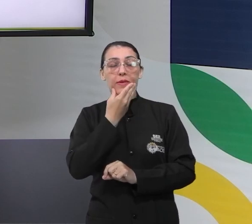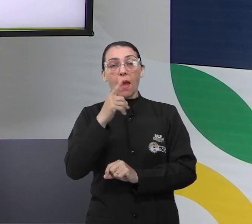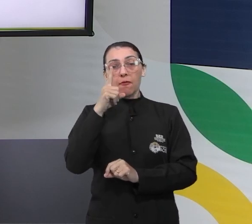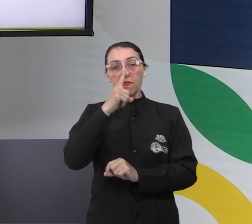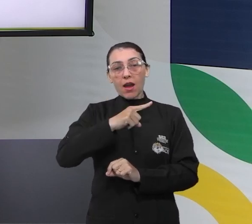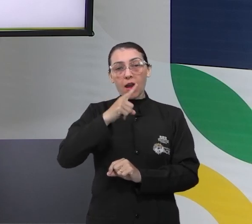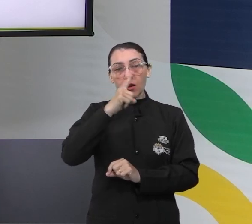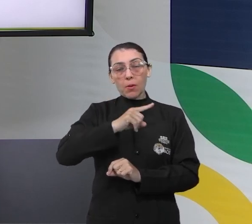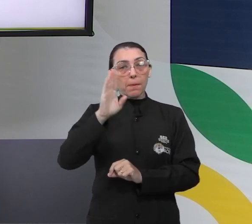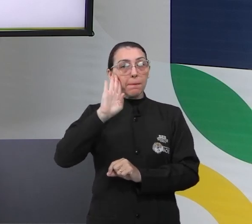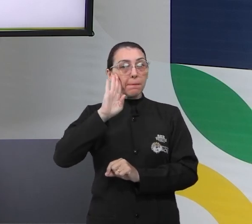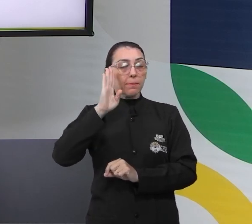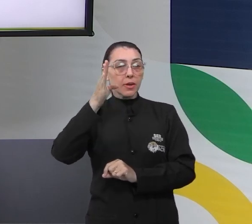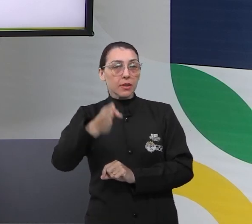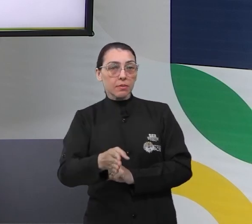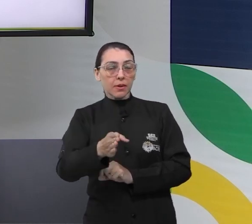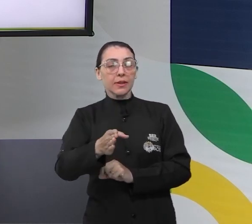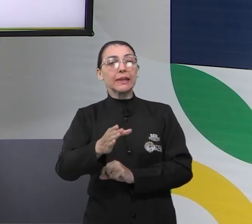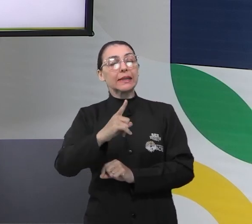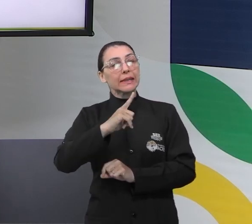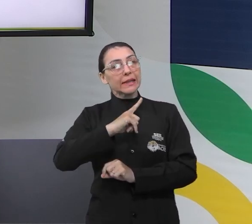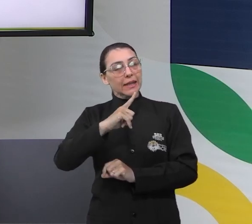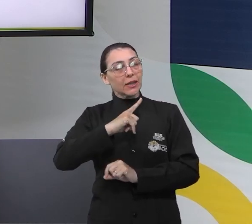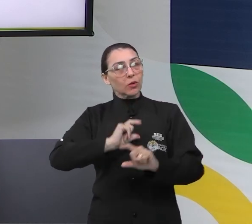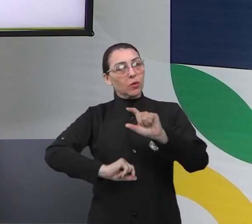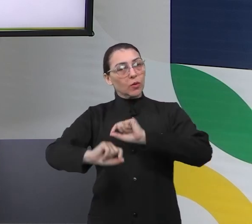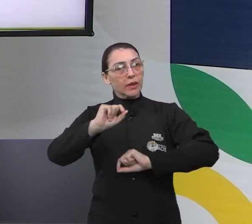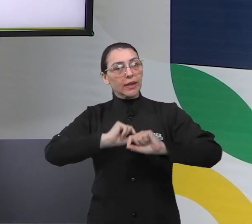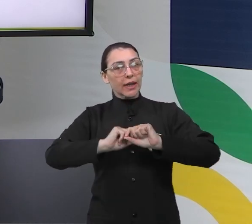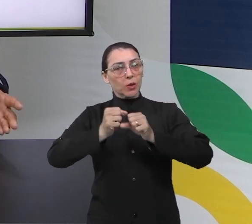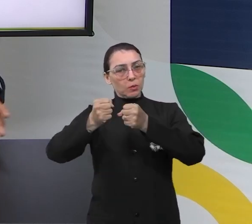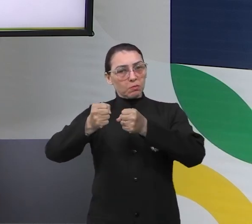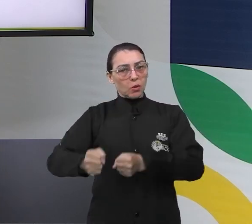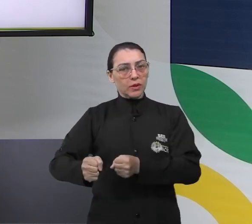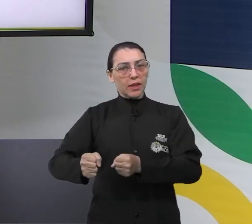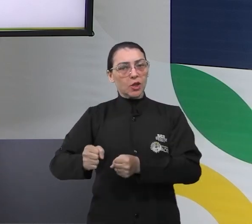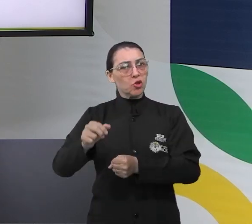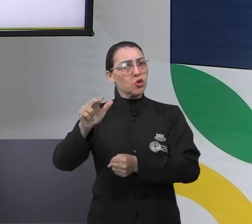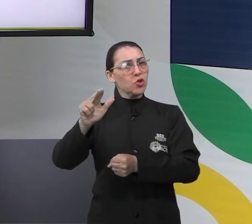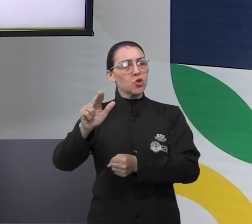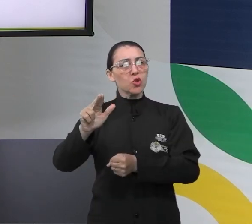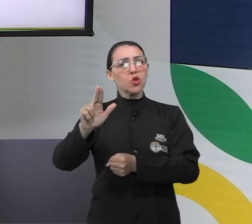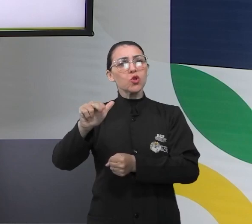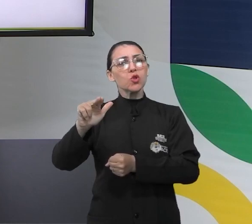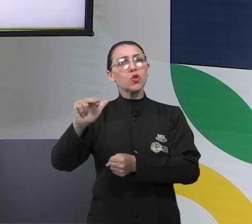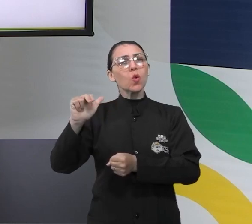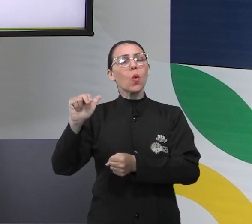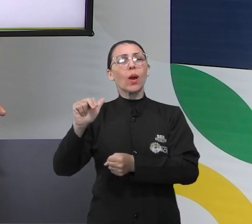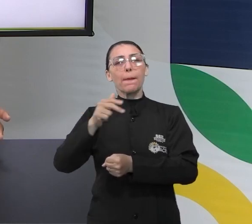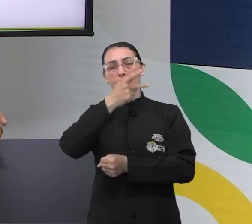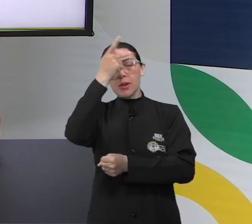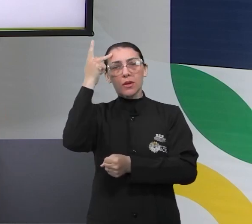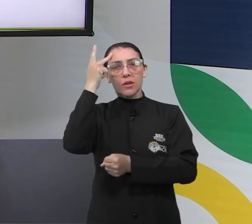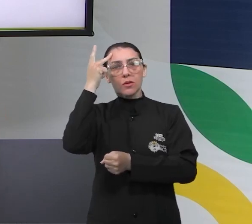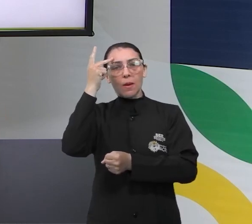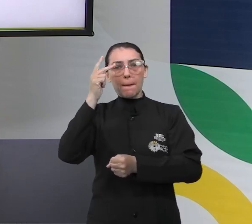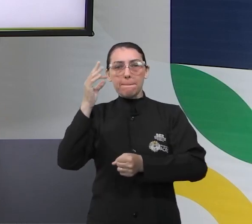falho, principalmente quando se trata da questão do poder. Então, ninguém é perfeito no exercício do